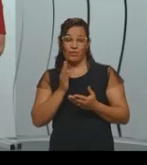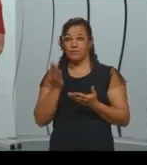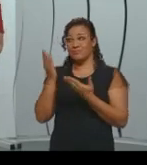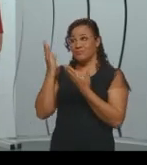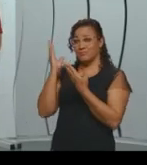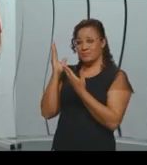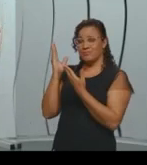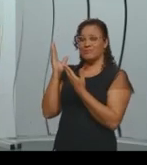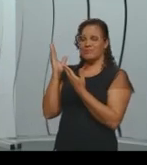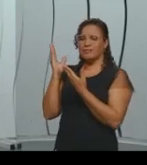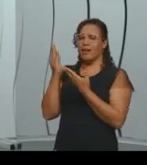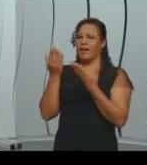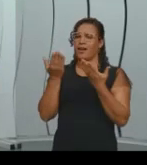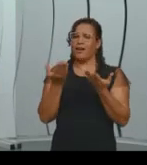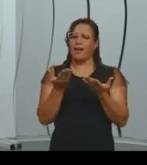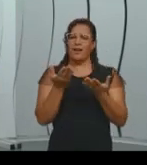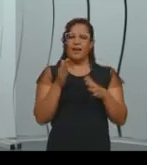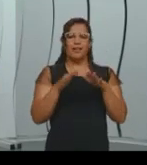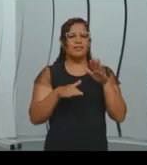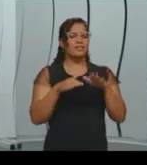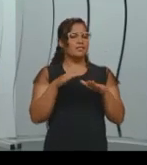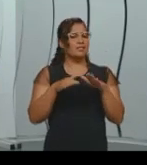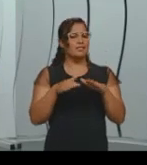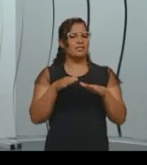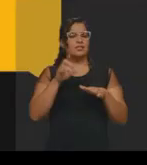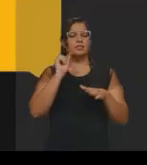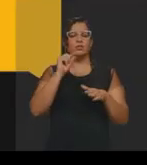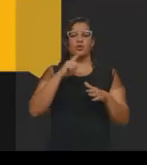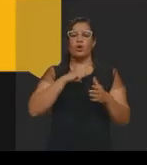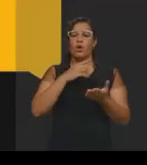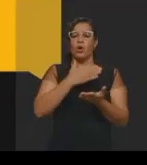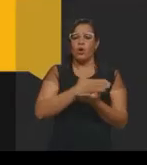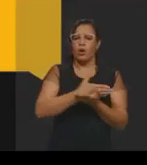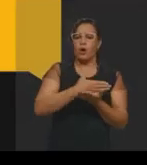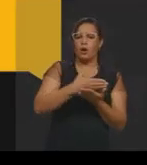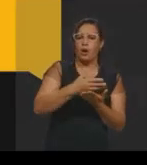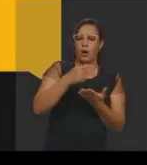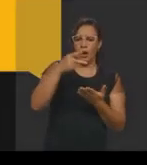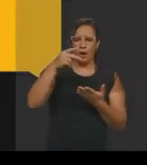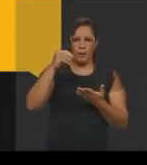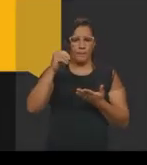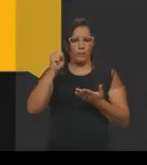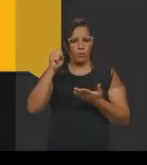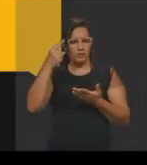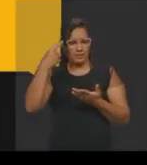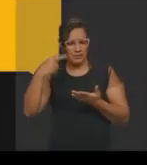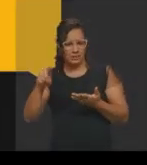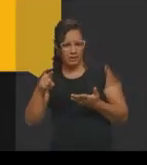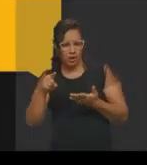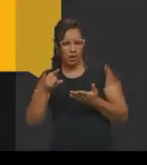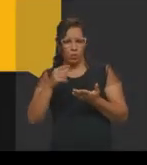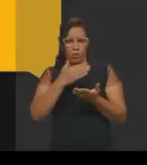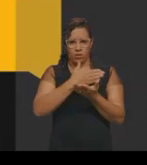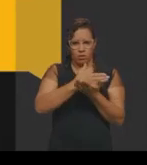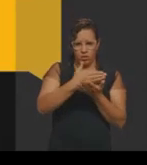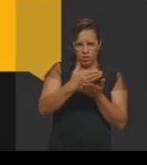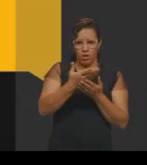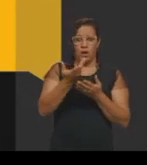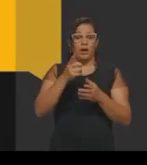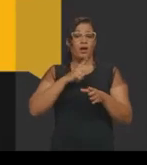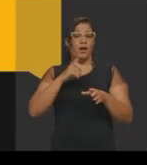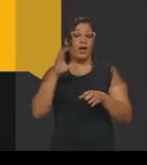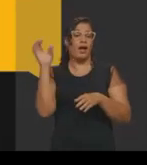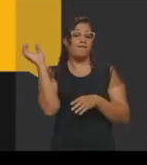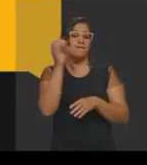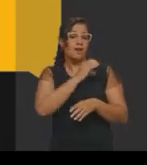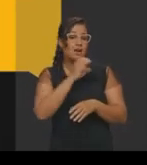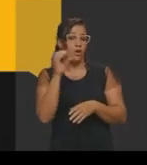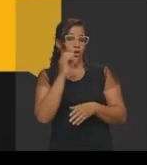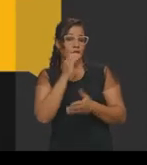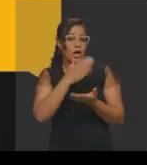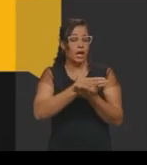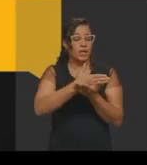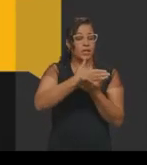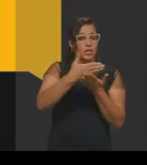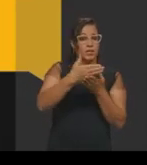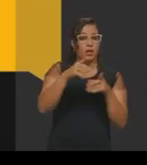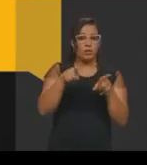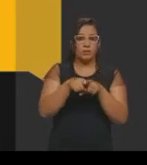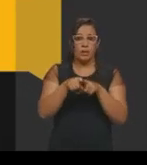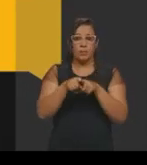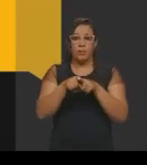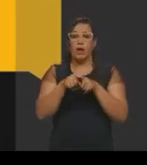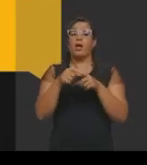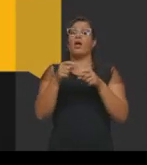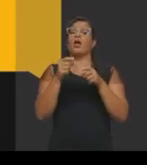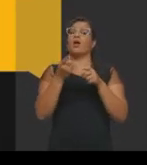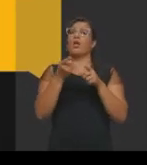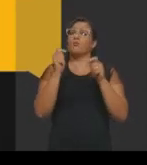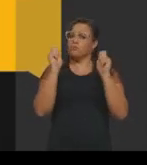é que, normalmente, a posição inicial e a velocidade inicial, elas podem ser iguais a